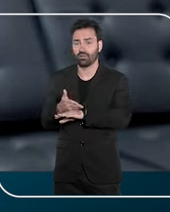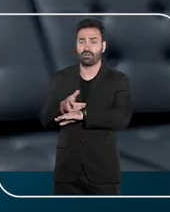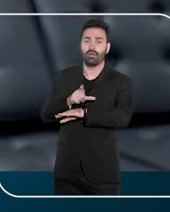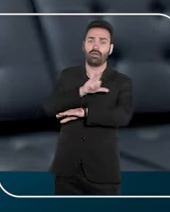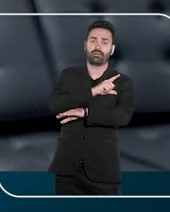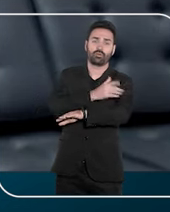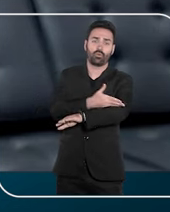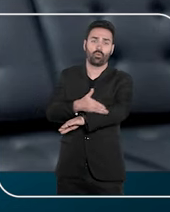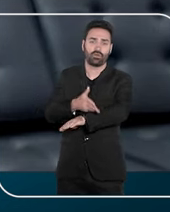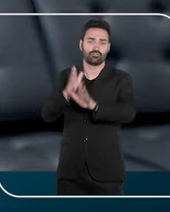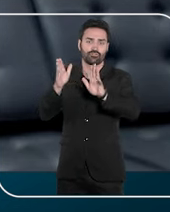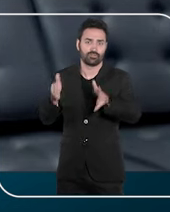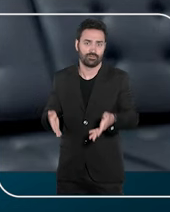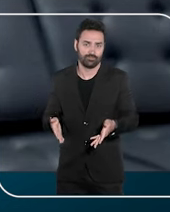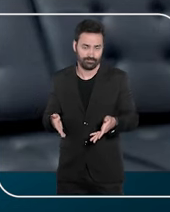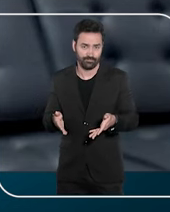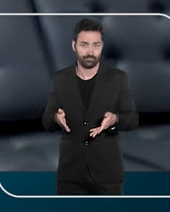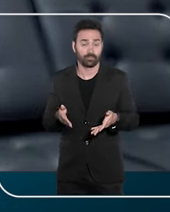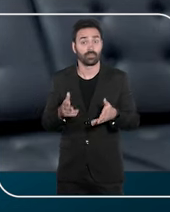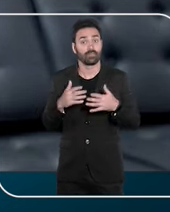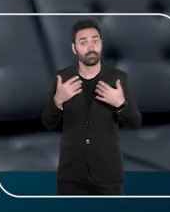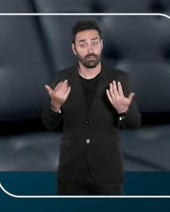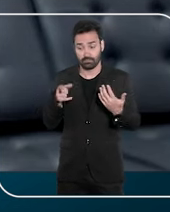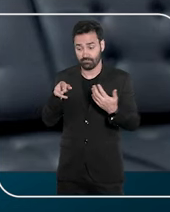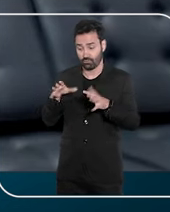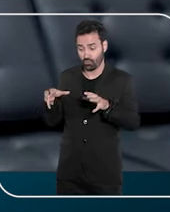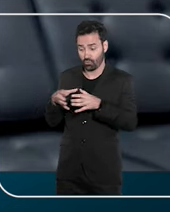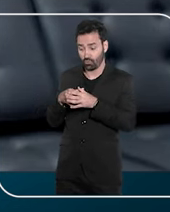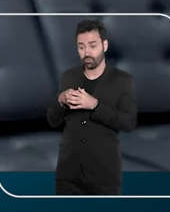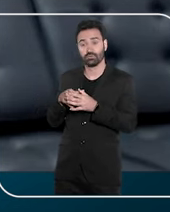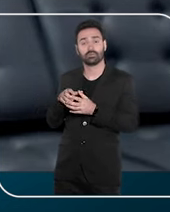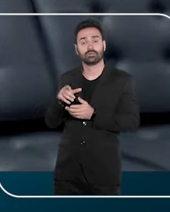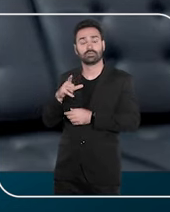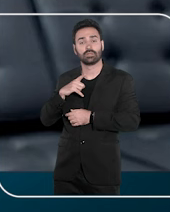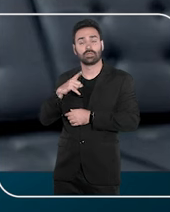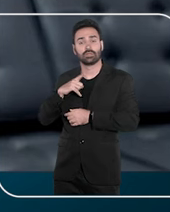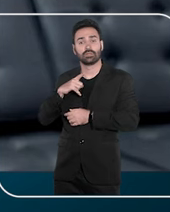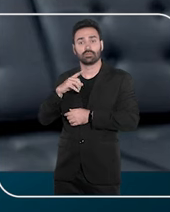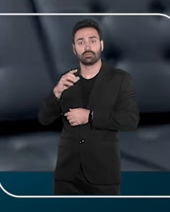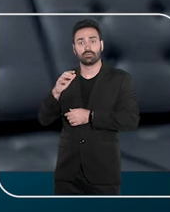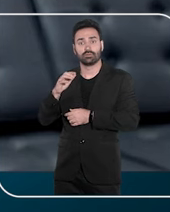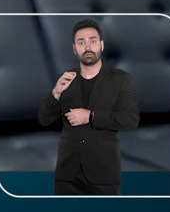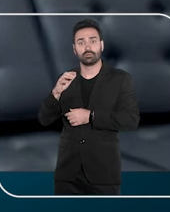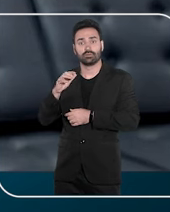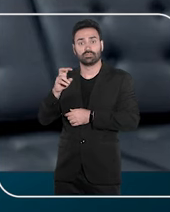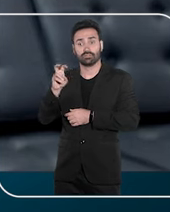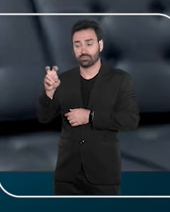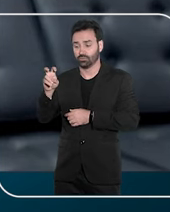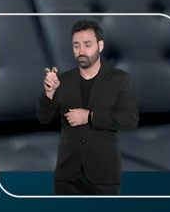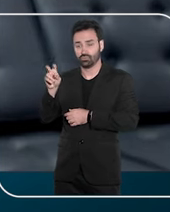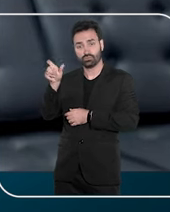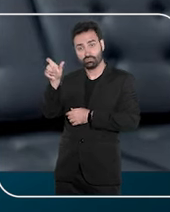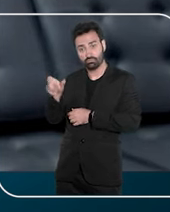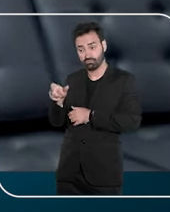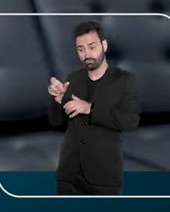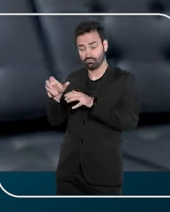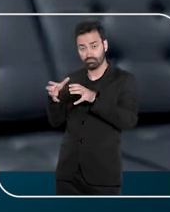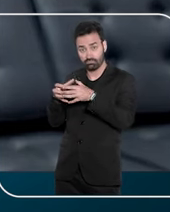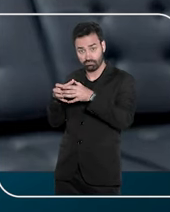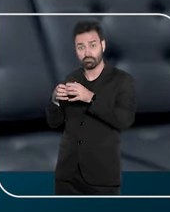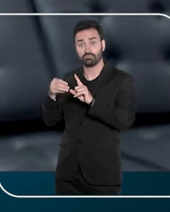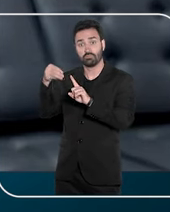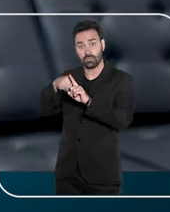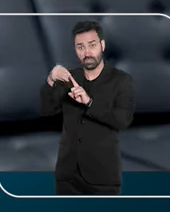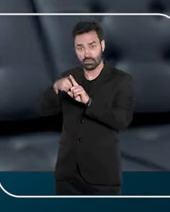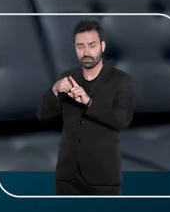Em vez de 5 ministros de uma turma, são 10 ministros da sessão. Né? E com isso nós estimulamos os